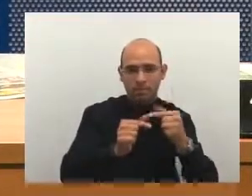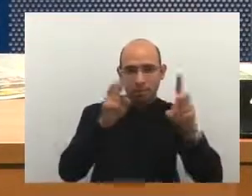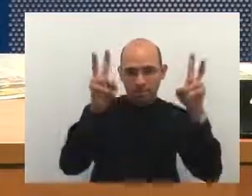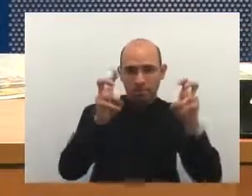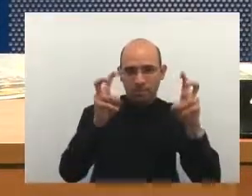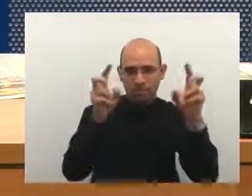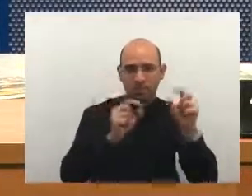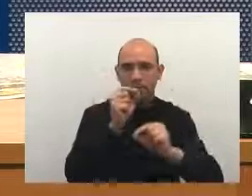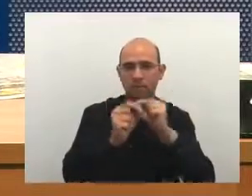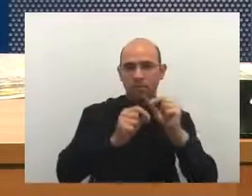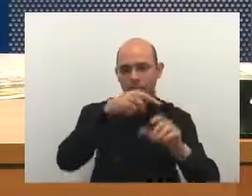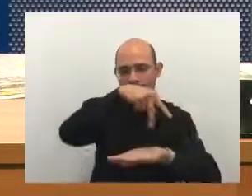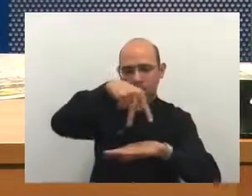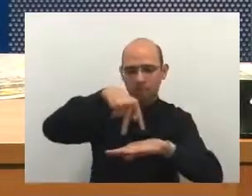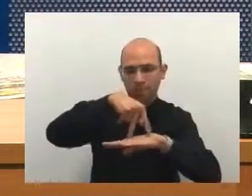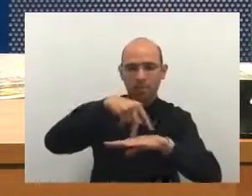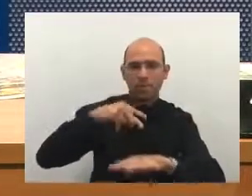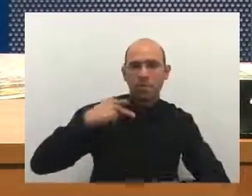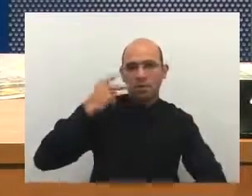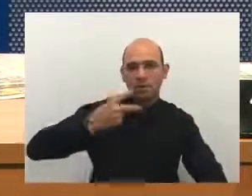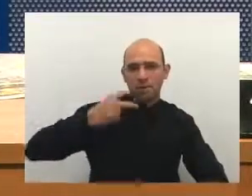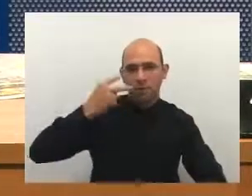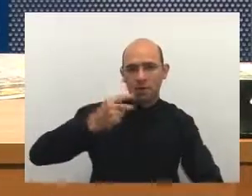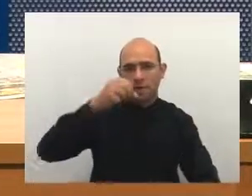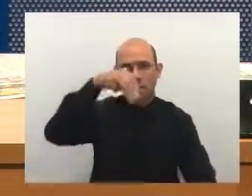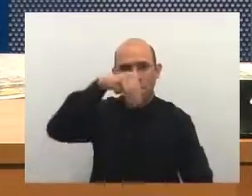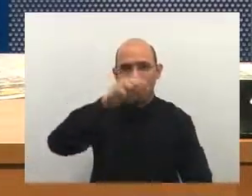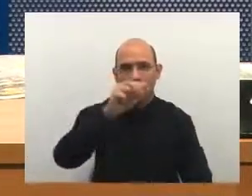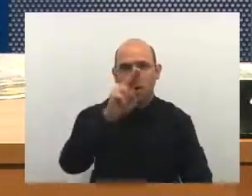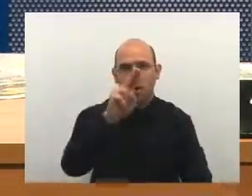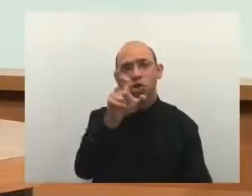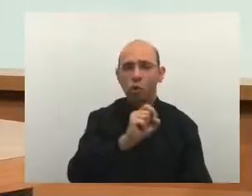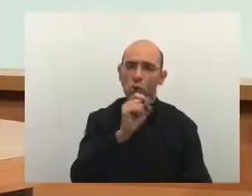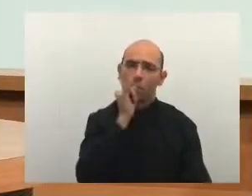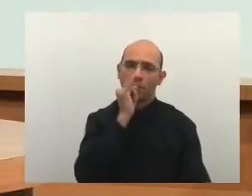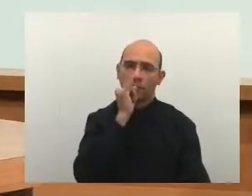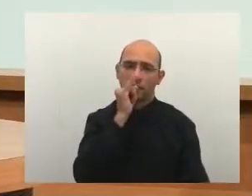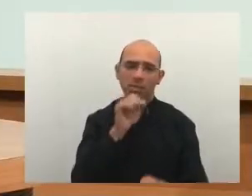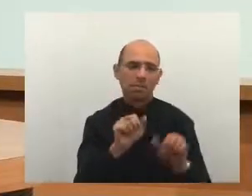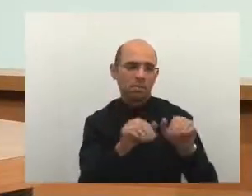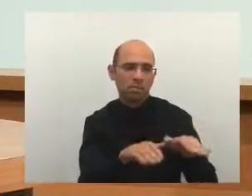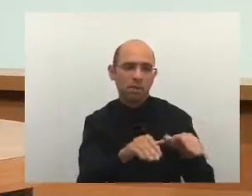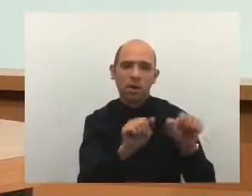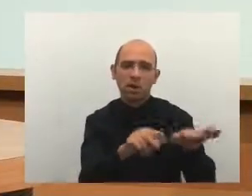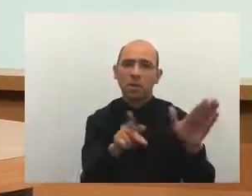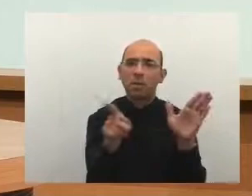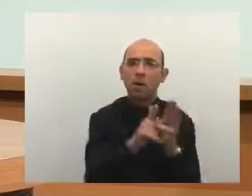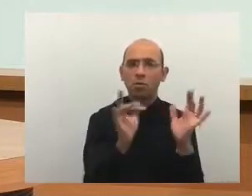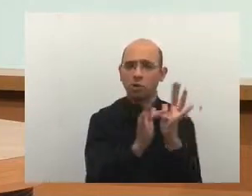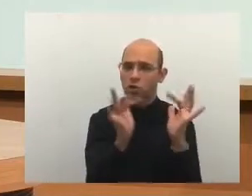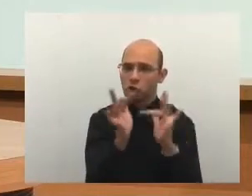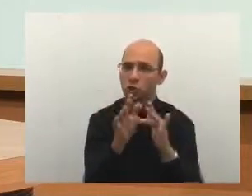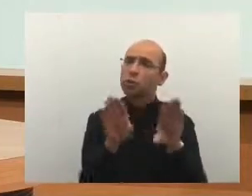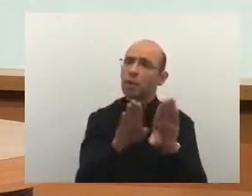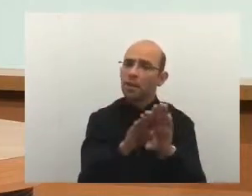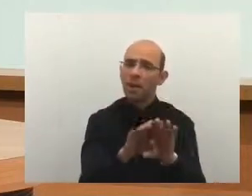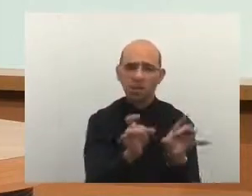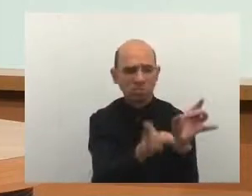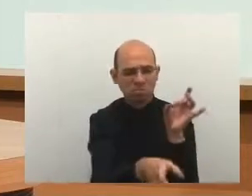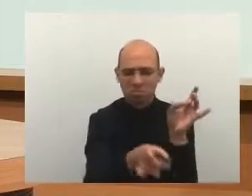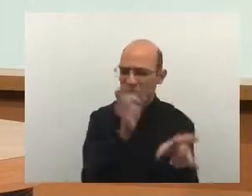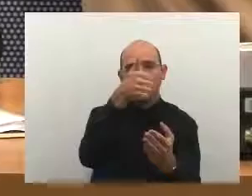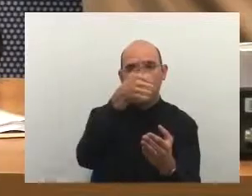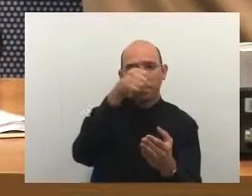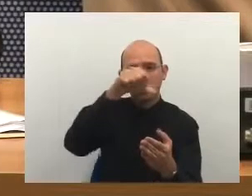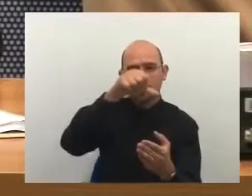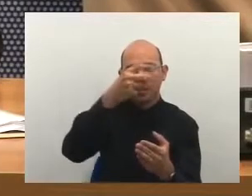os 52 itens do grande expediente. Entre os requerimentos, solicitação de informações sobre canalização no Jardim